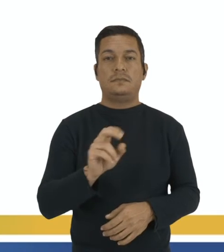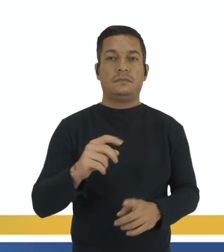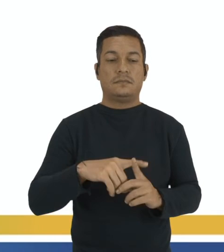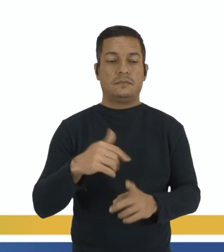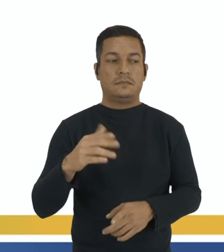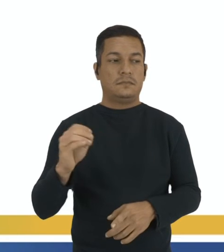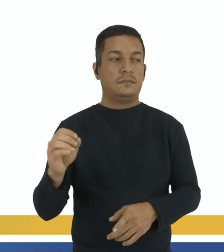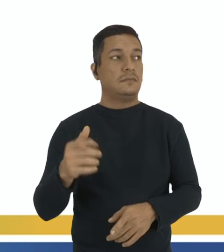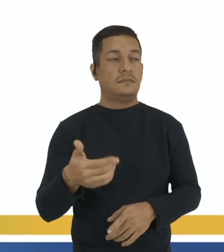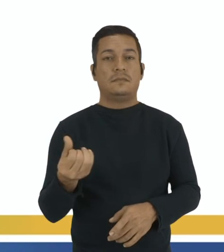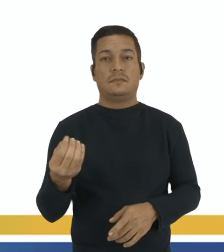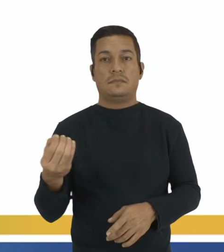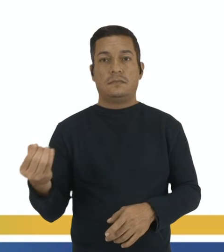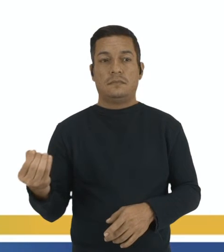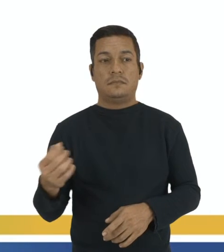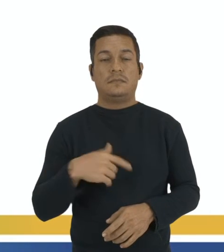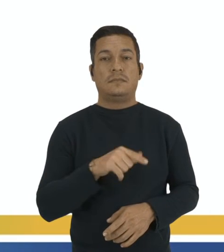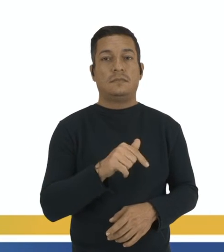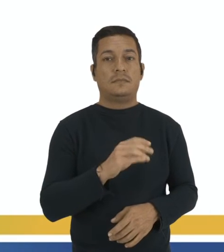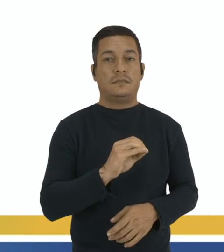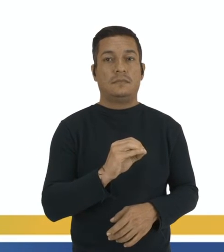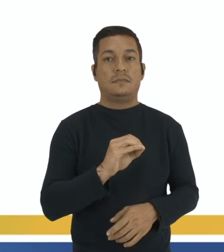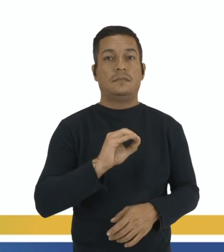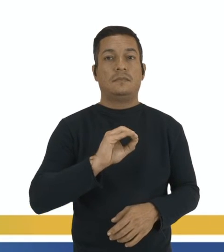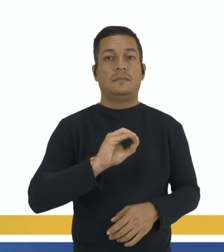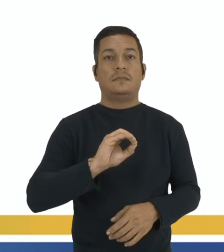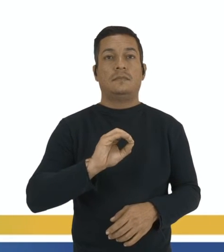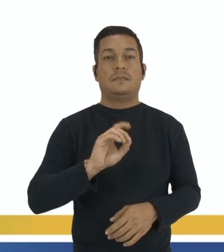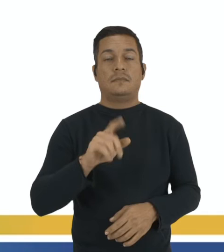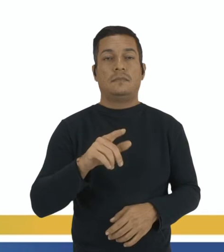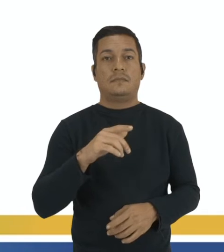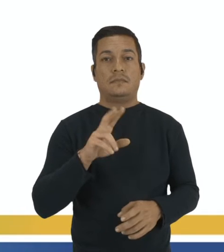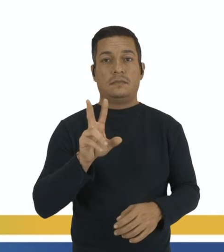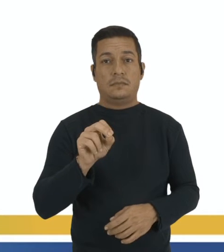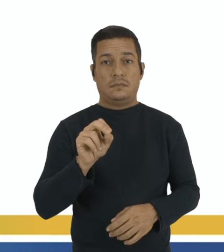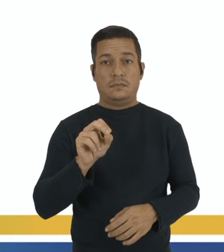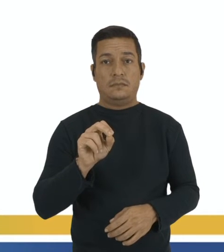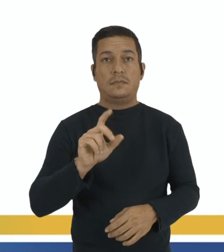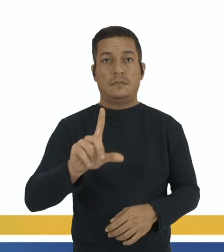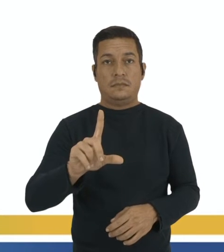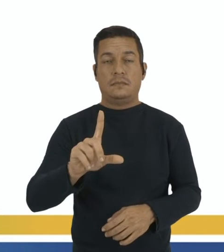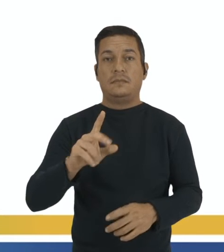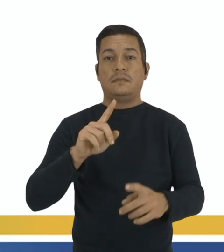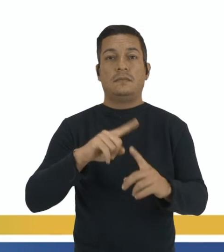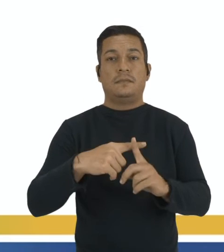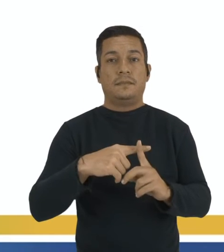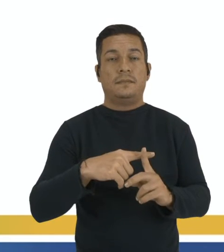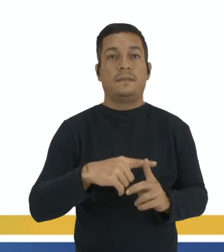100, 600. Tudo bem? 70. 70, pessoal, é o quê? É 50, letra L,